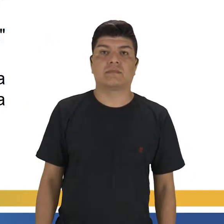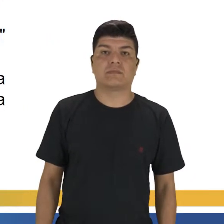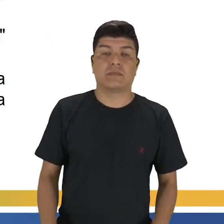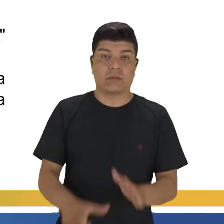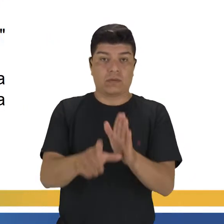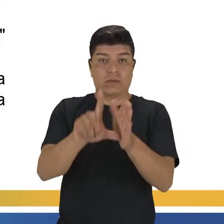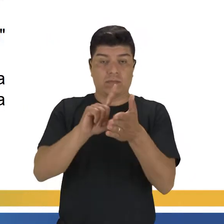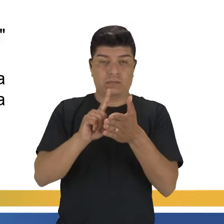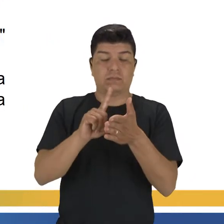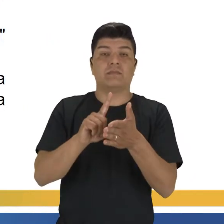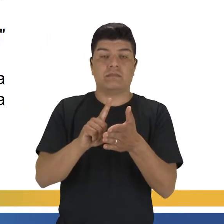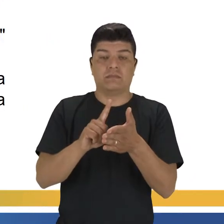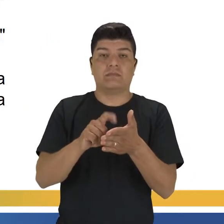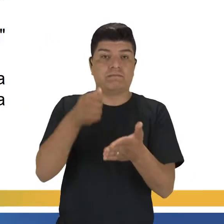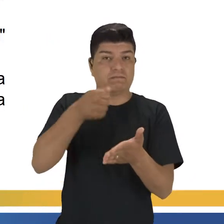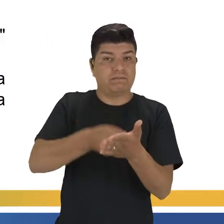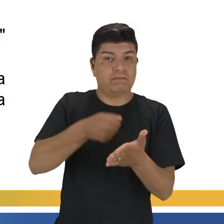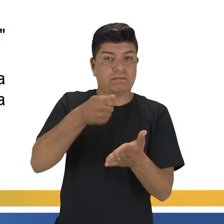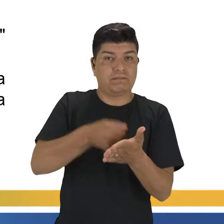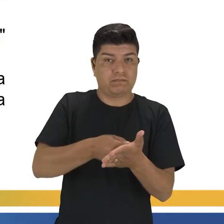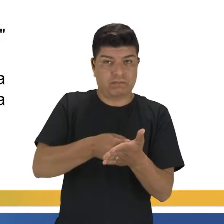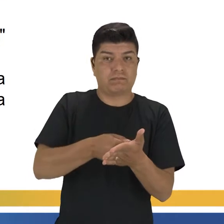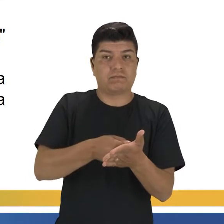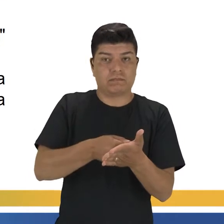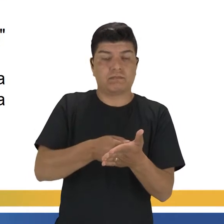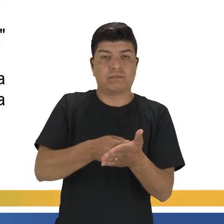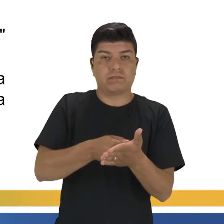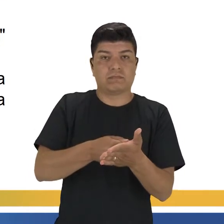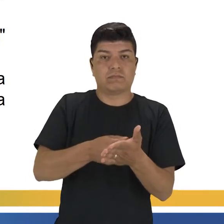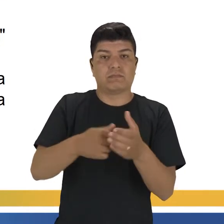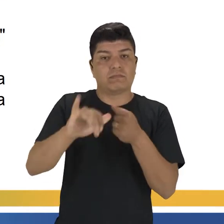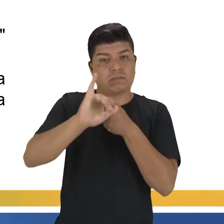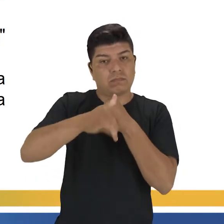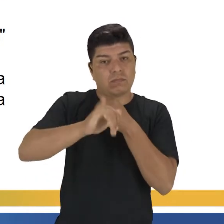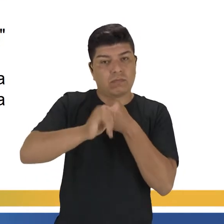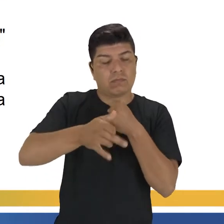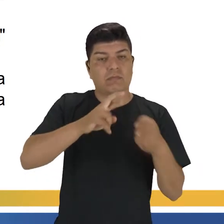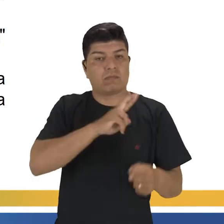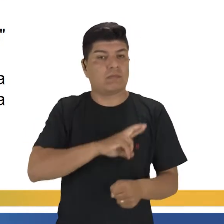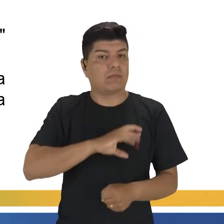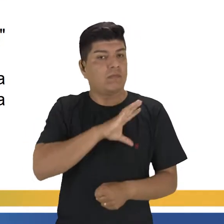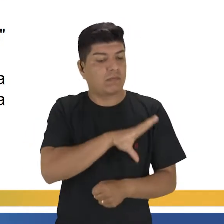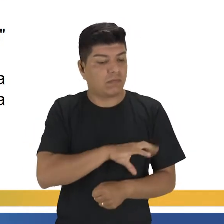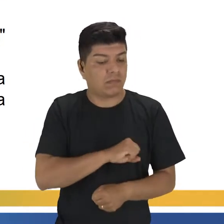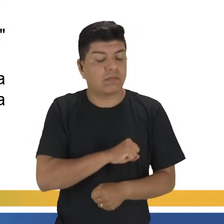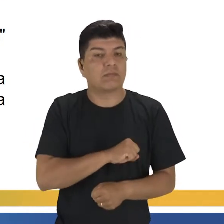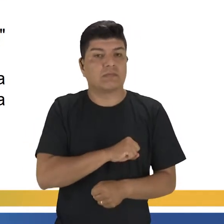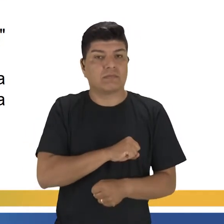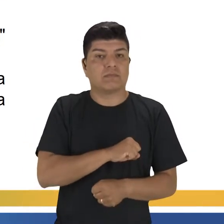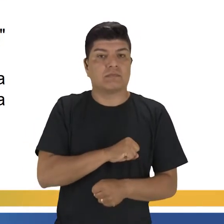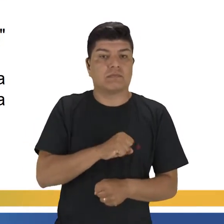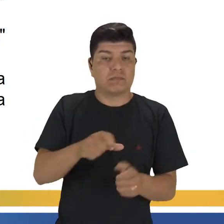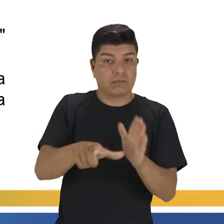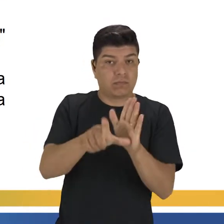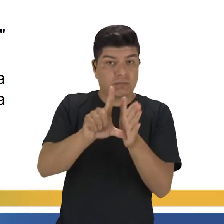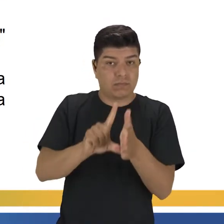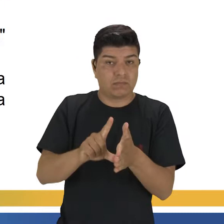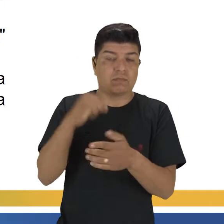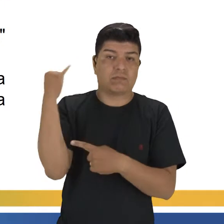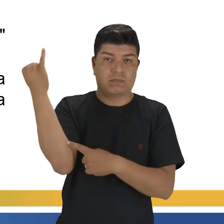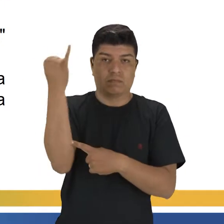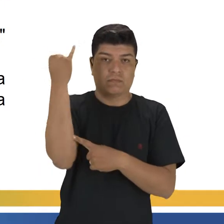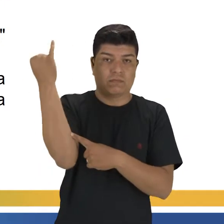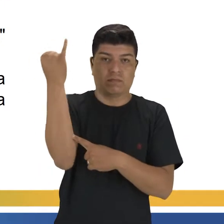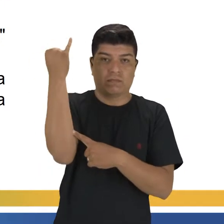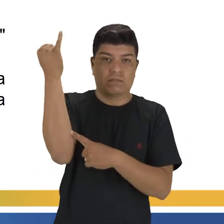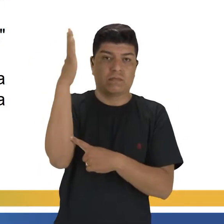Antecedentes marcaram essa proposta da prosa romântica. E esses antecedentes é muito